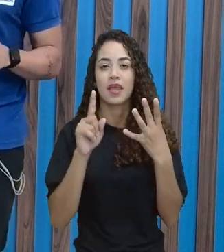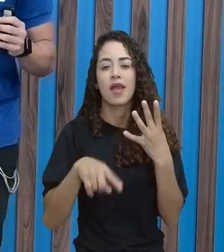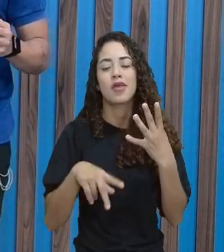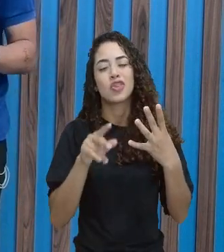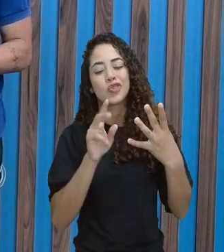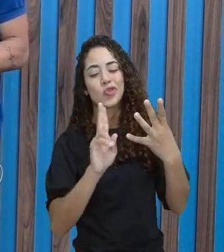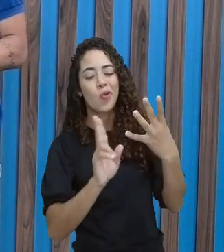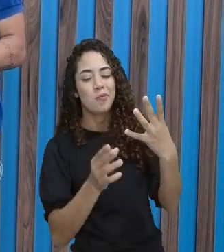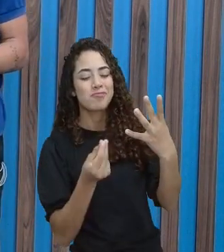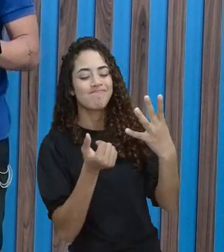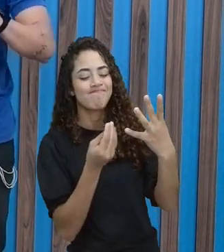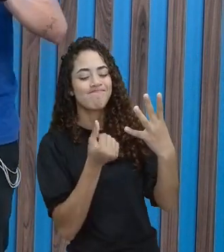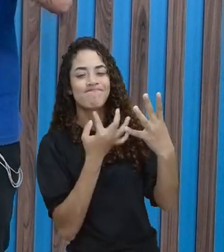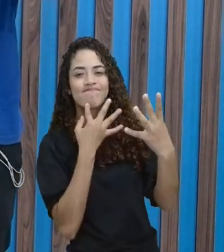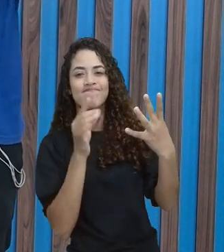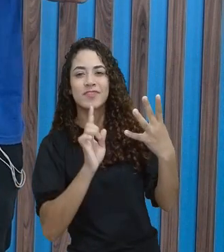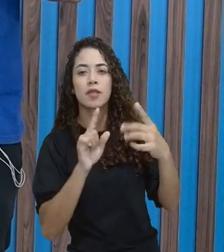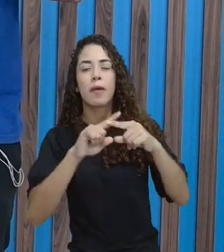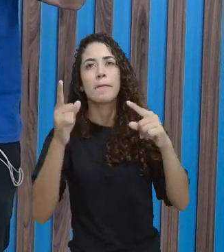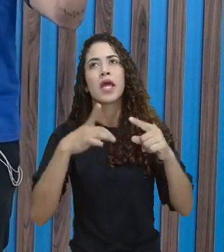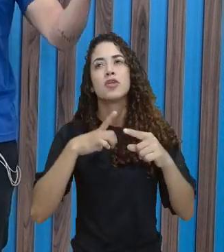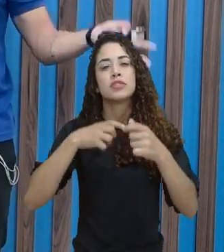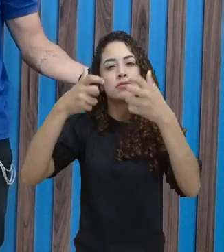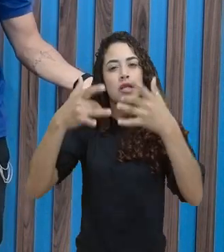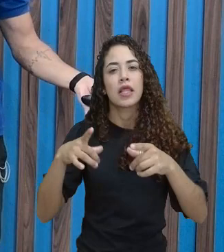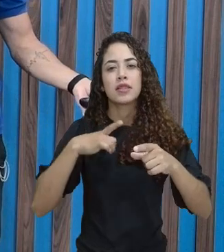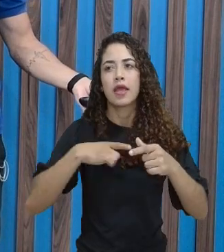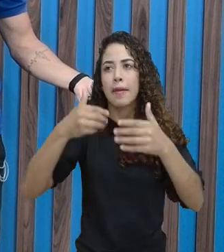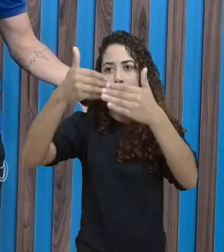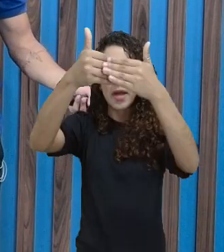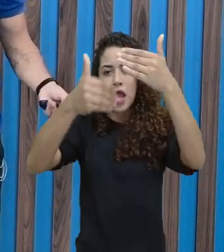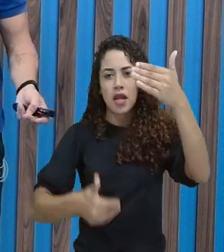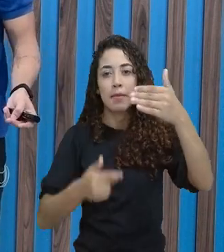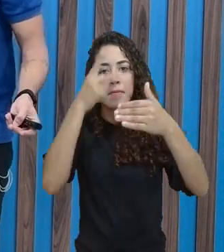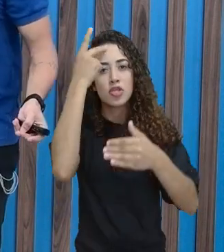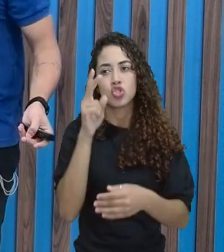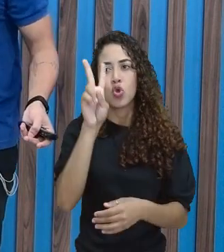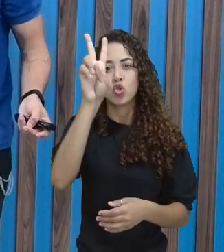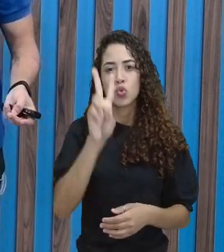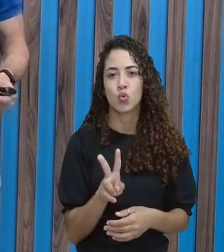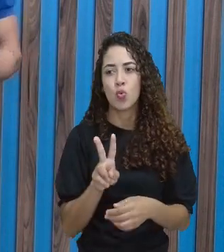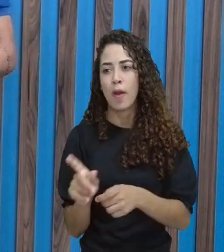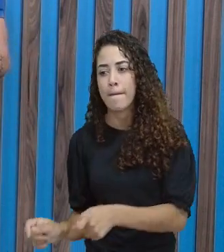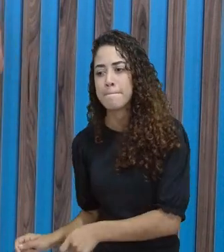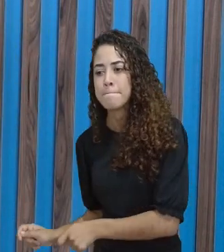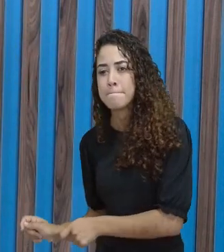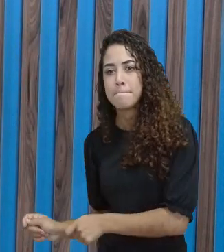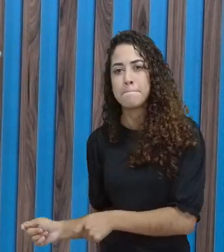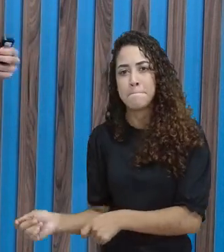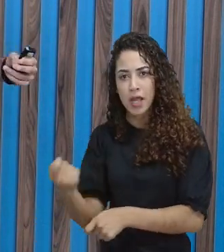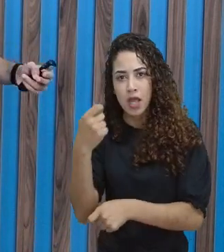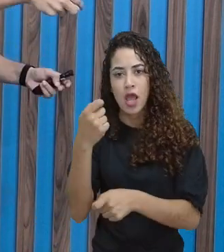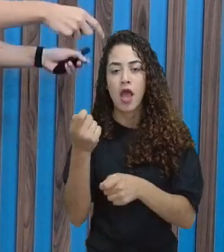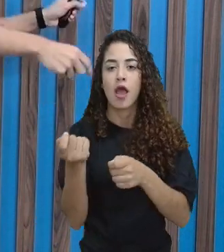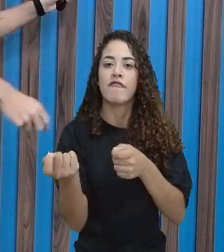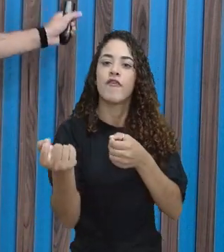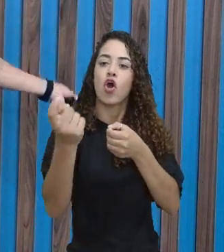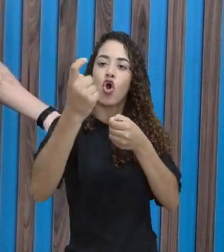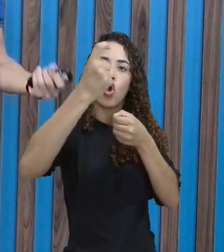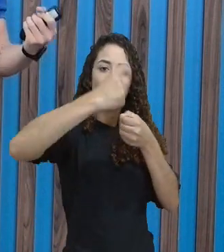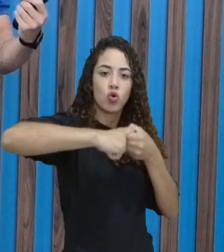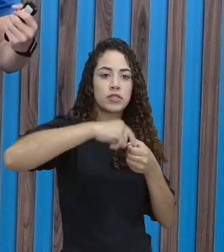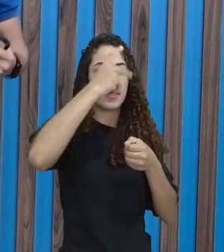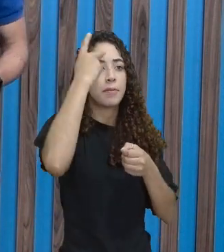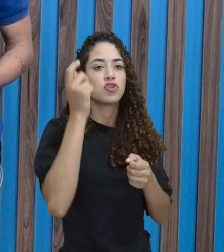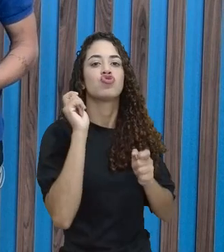nome, mas é aquele que a gente tem uma parede, aí fica duas pessoas, bate a bola, ela vai na parede e volta. Aí o outro